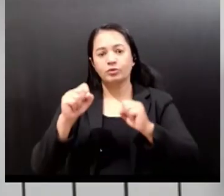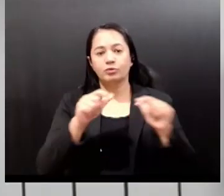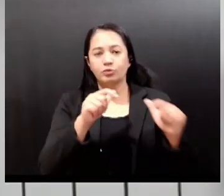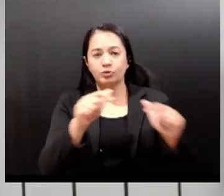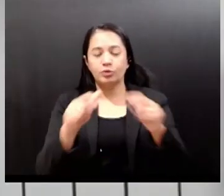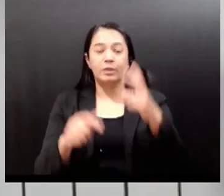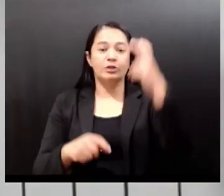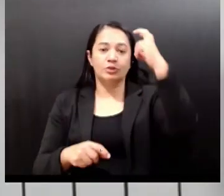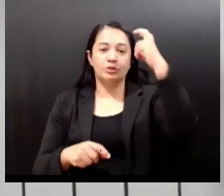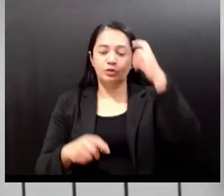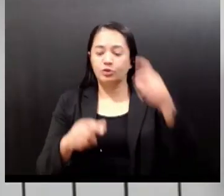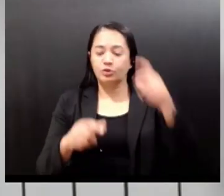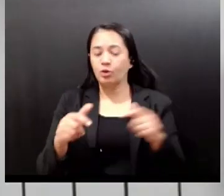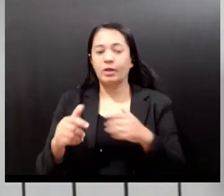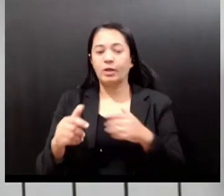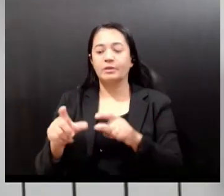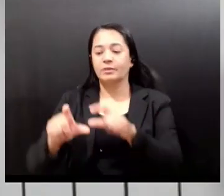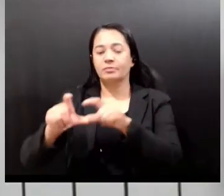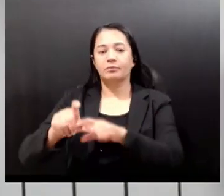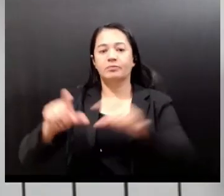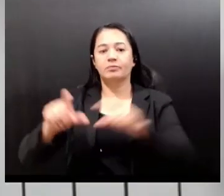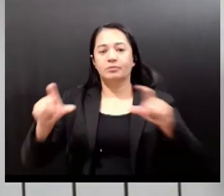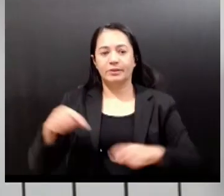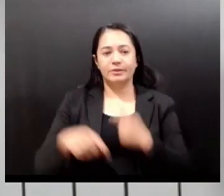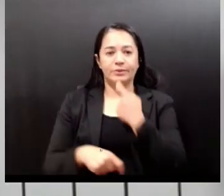espaços independentes aqui de Campinas.